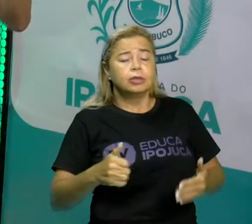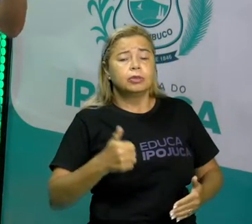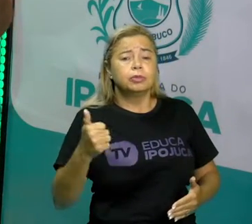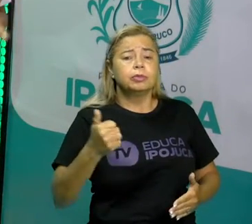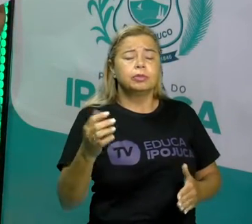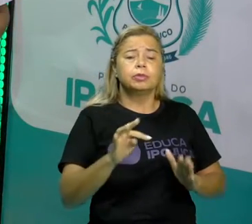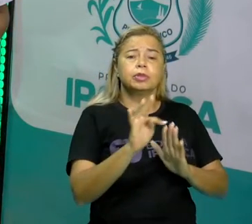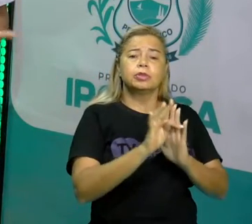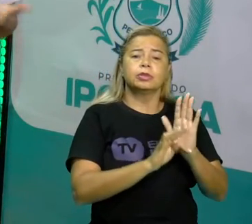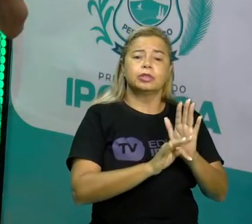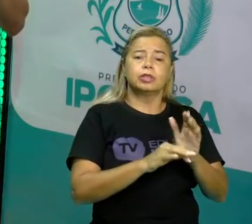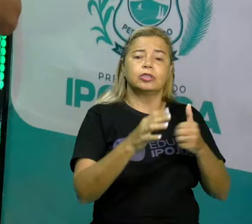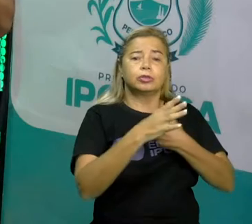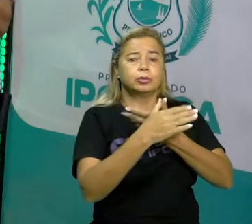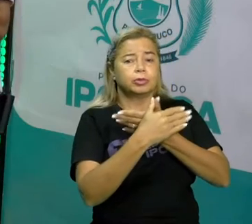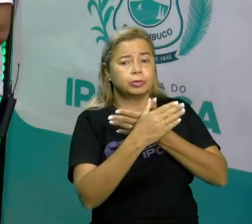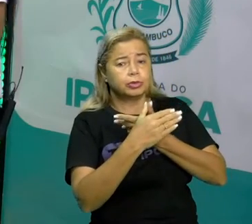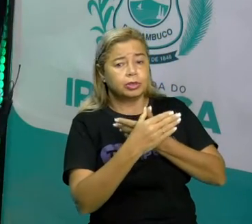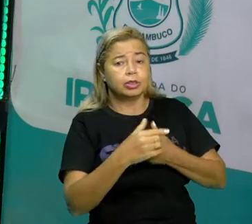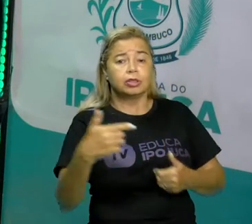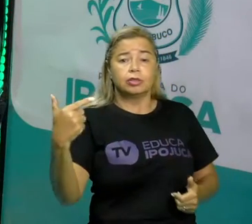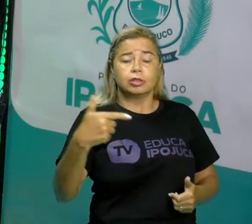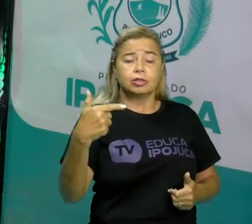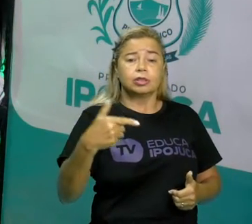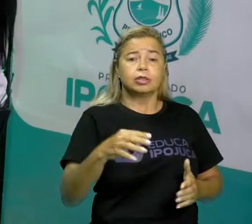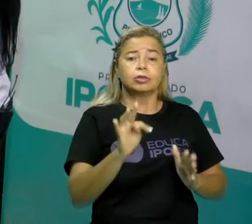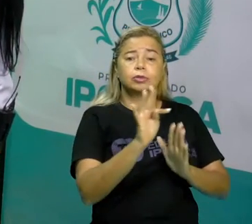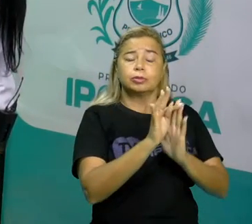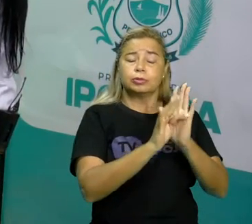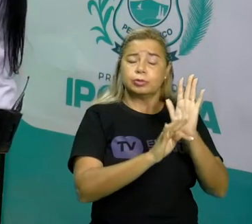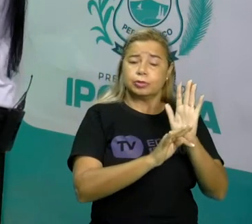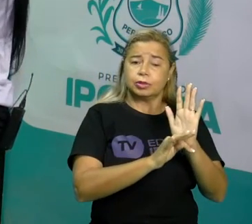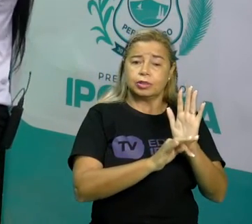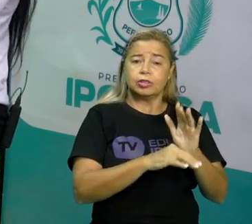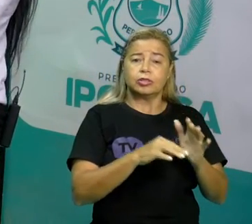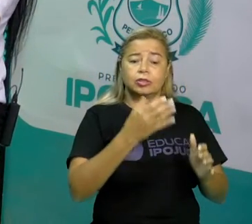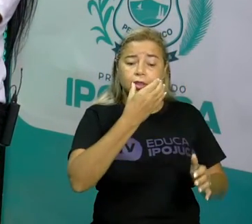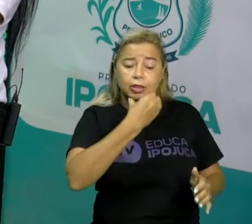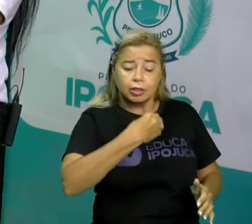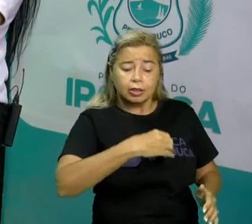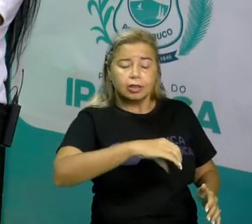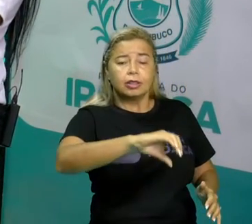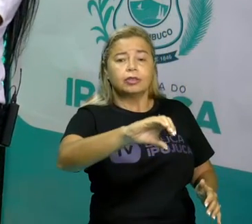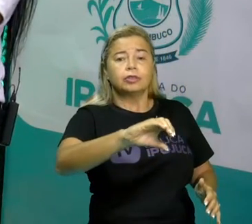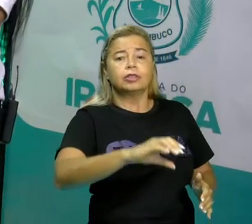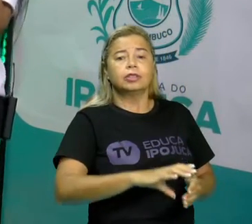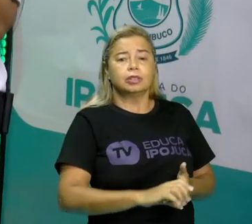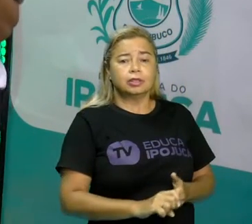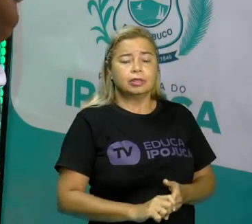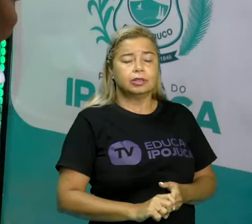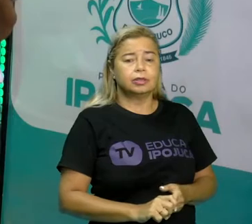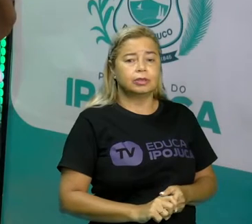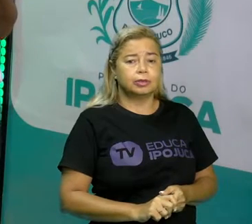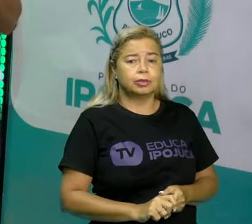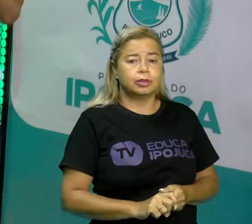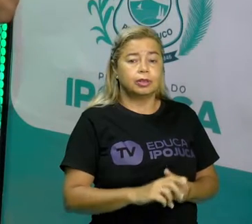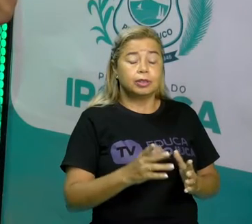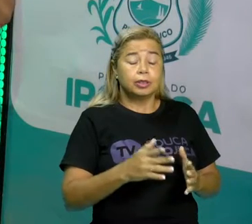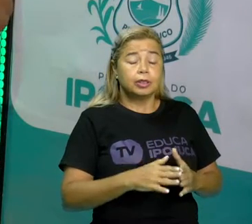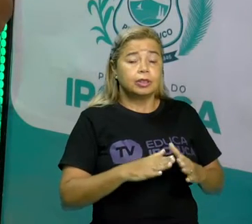com medo de alguma coisa. Vamos ver? Uma poesia. Vê como é bonito de ler. É